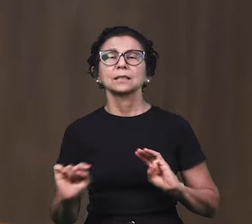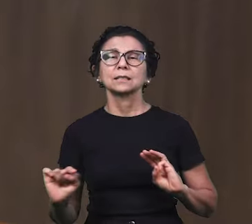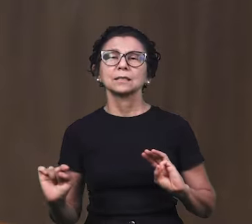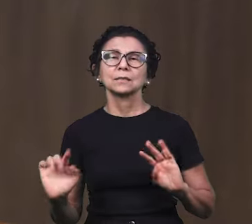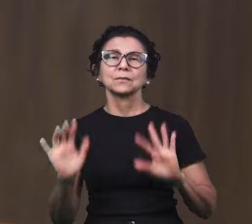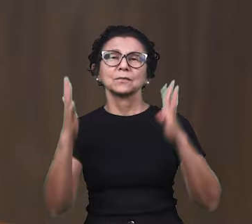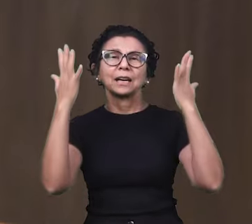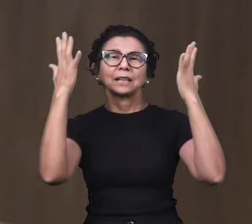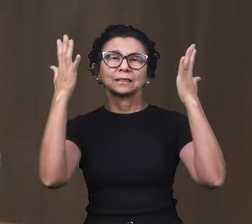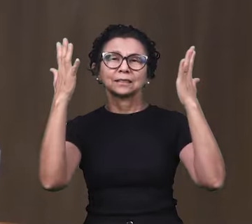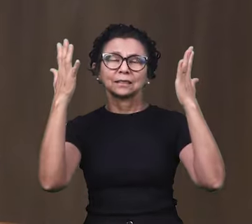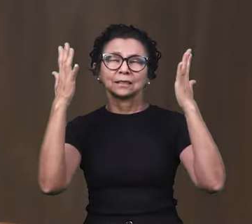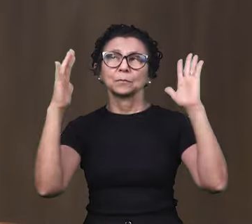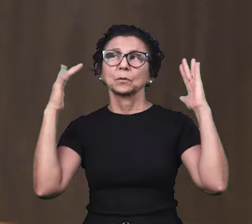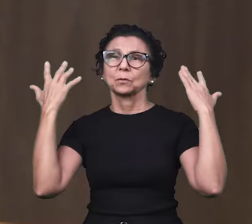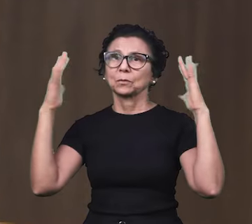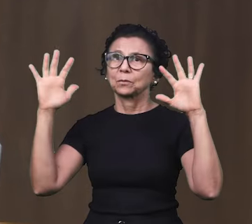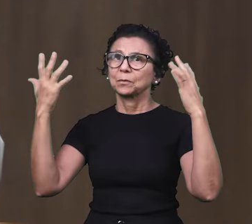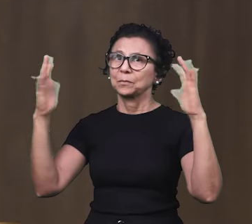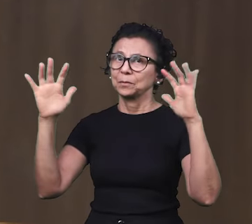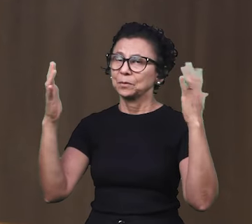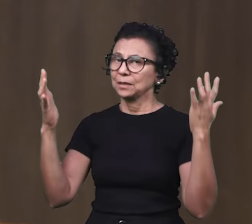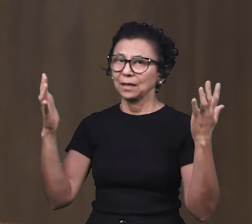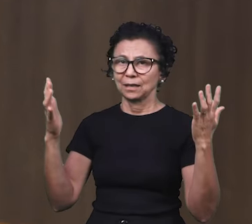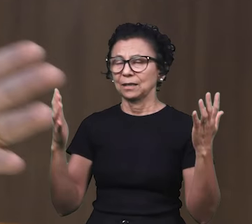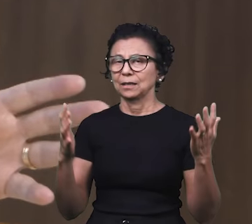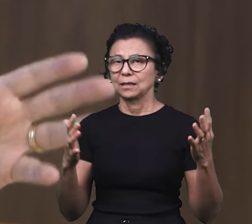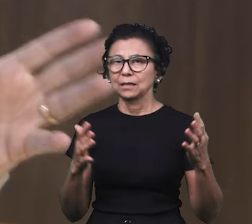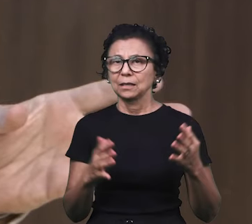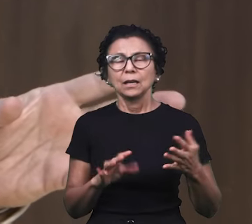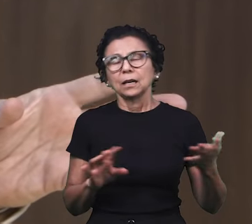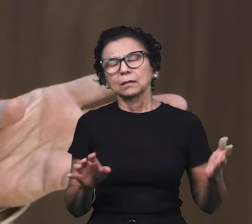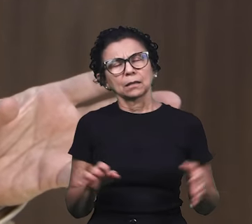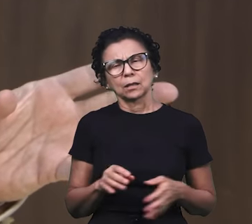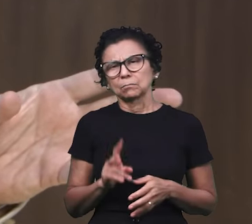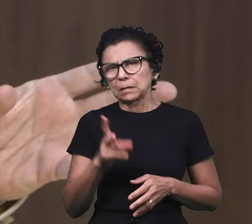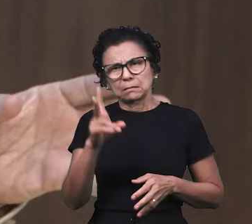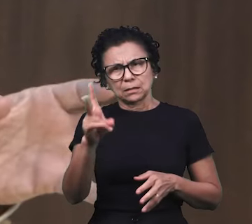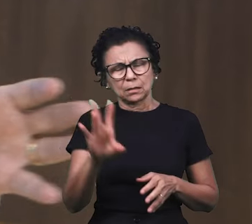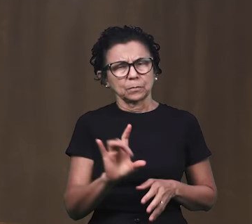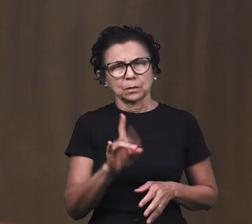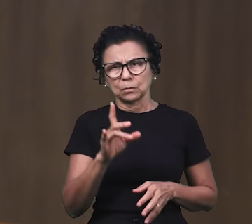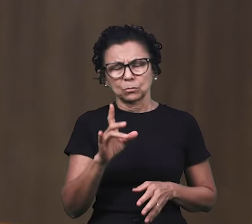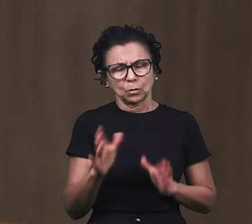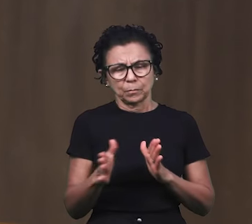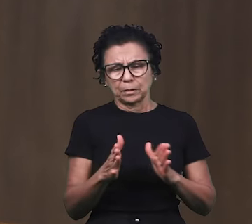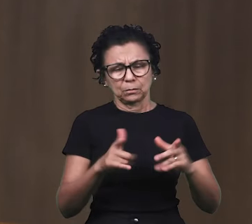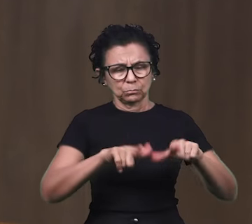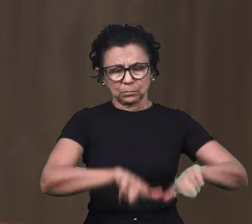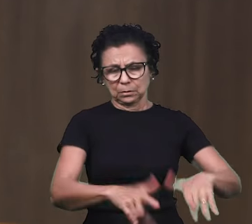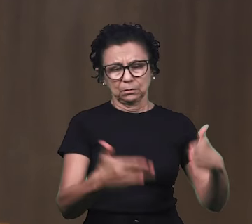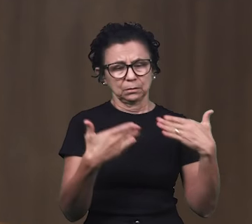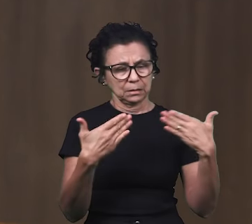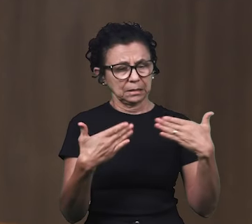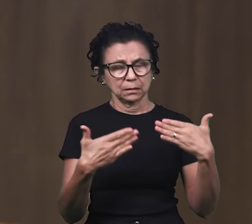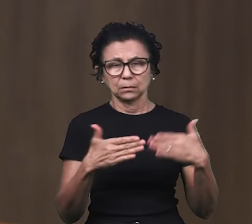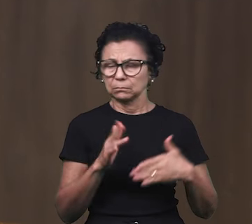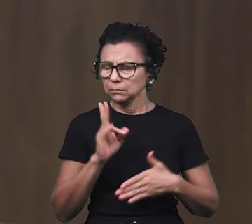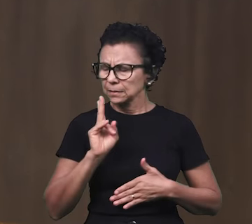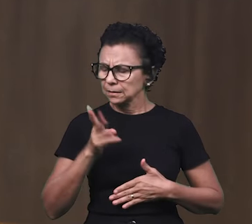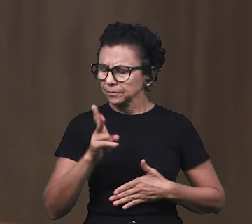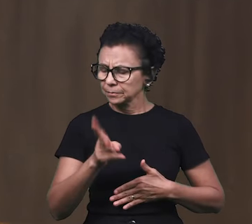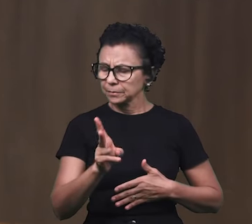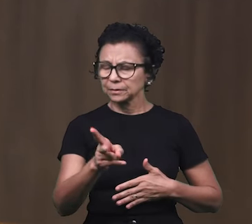celebrassem diante dele. E isso para sempre, não era só para o período no deserto, não. Para todo